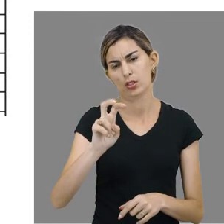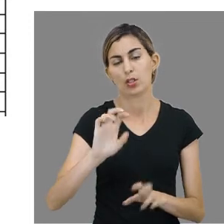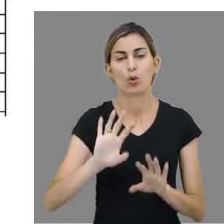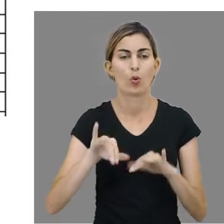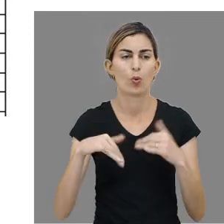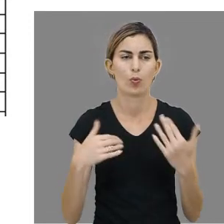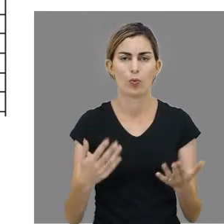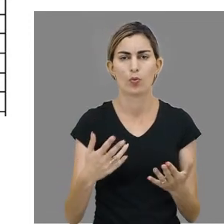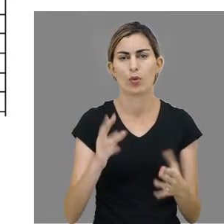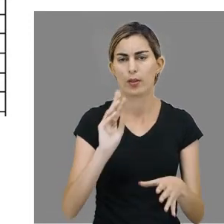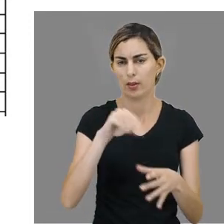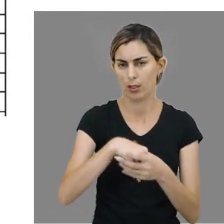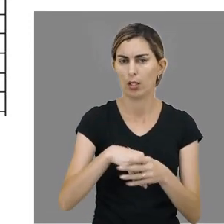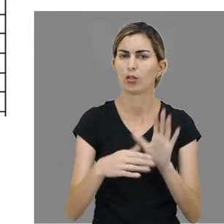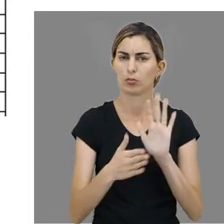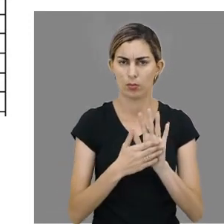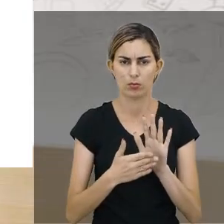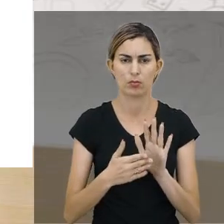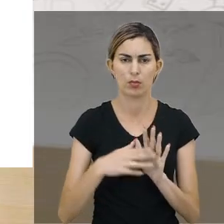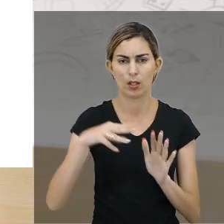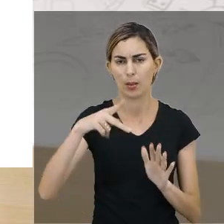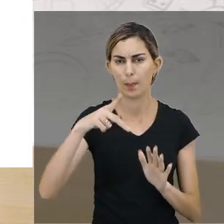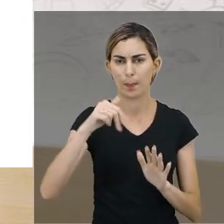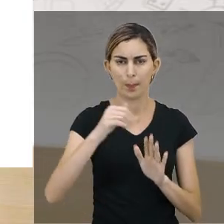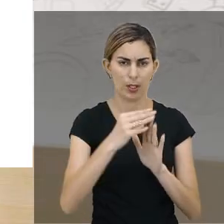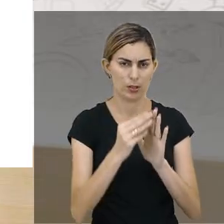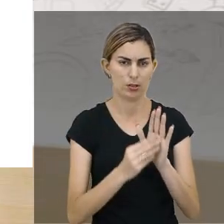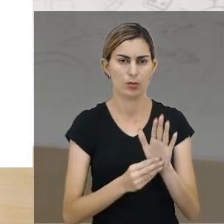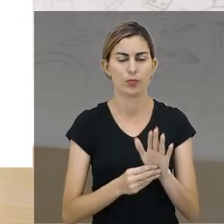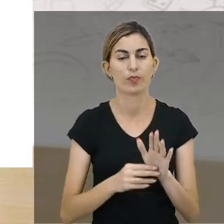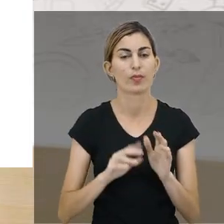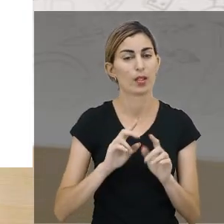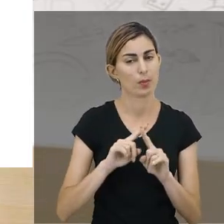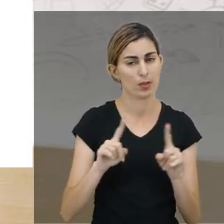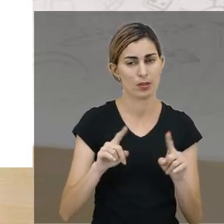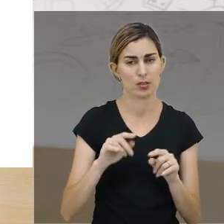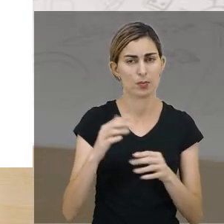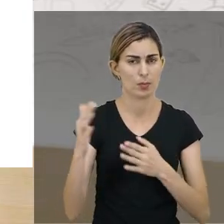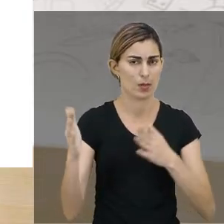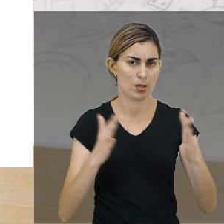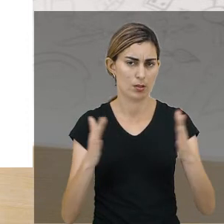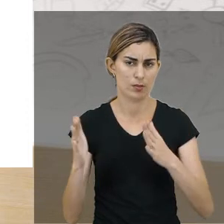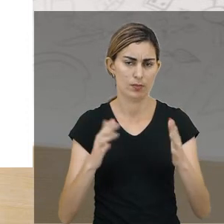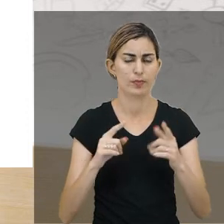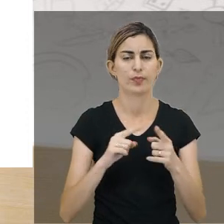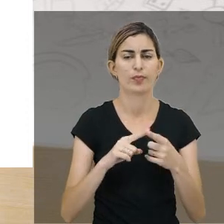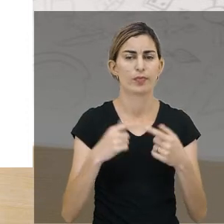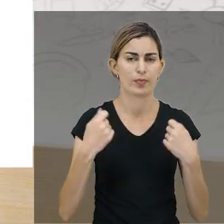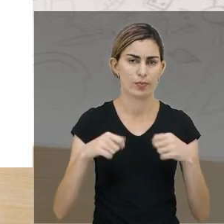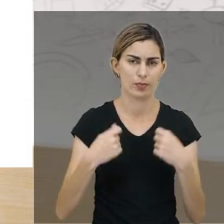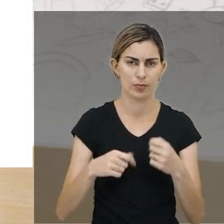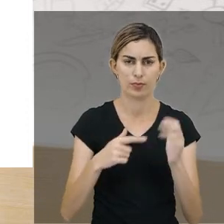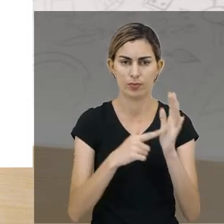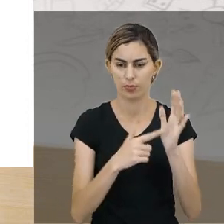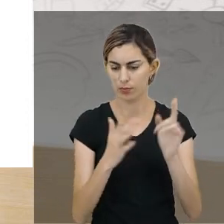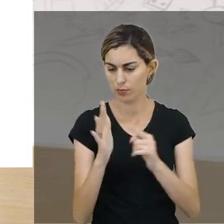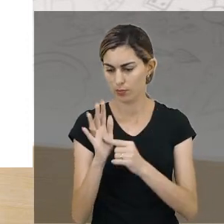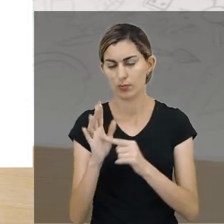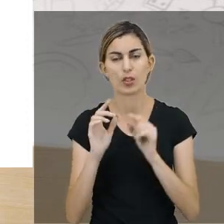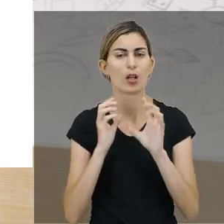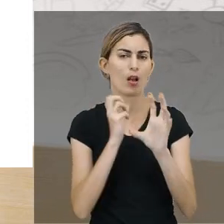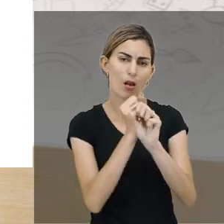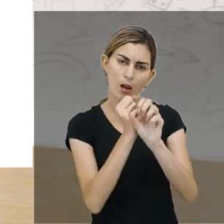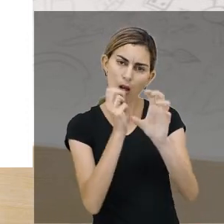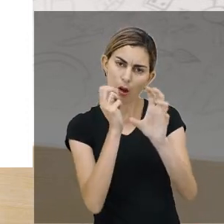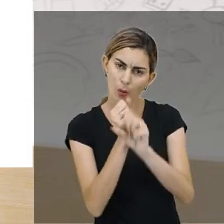21,5, ou seja, está dentro do padrão. Porém, como a situação em paralelo deve ser considerada, nós